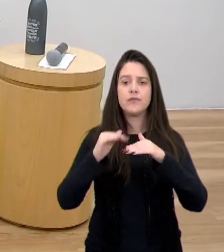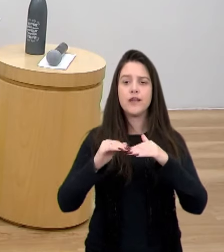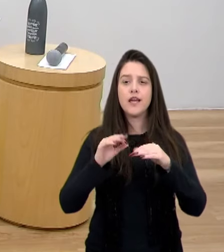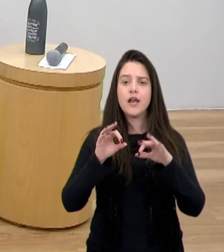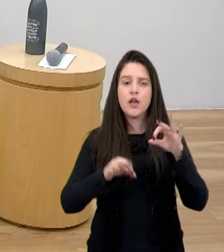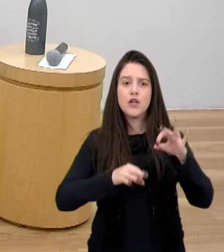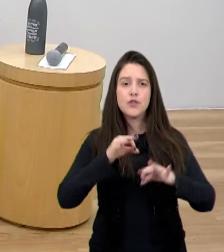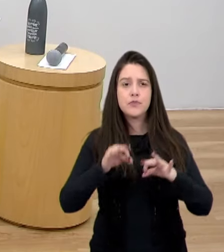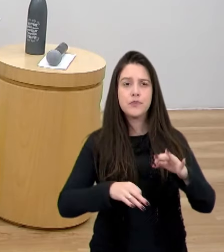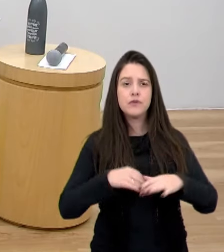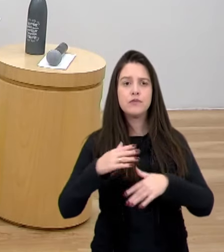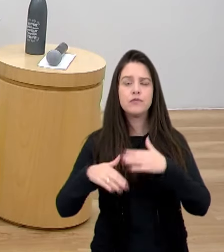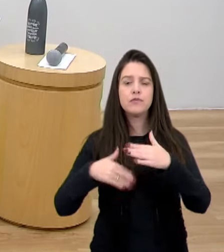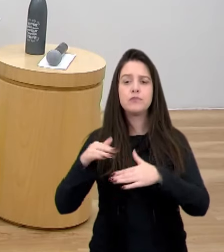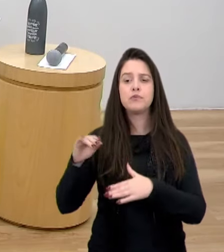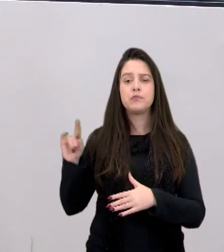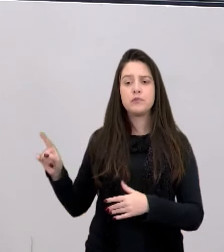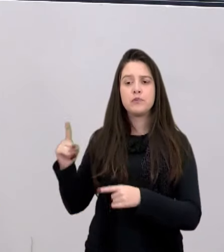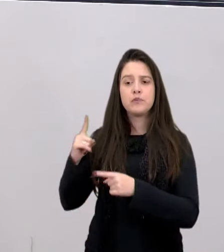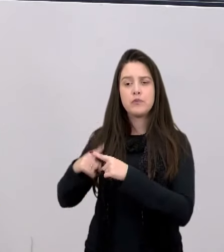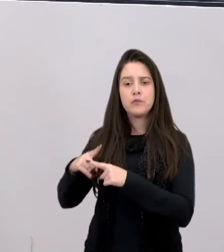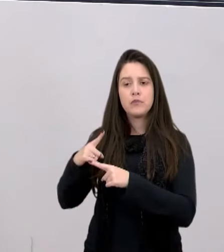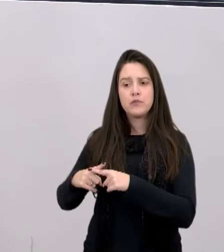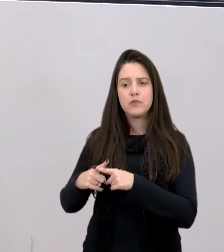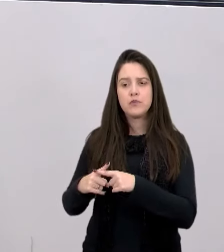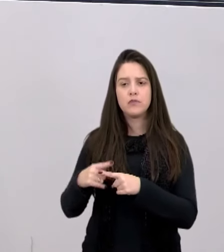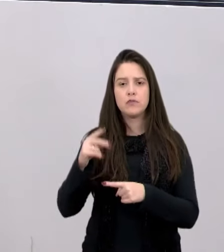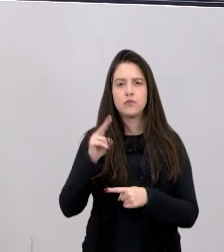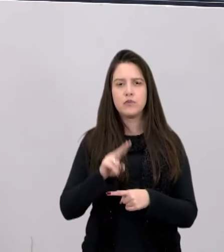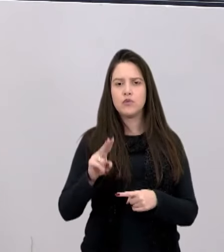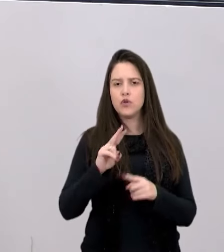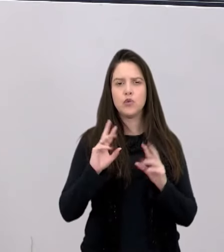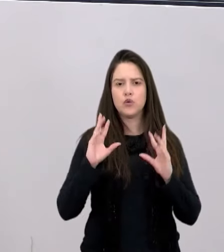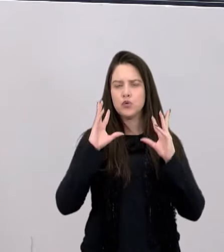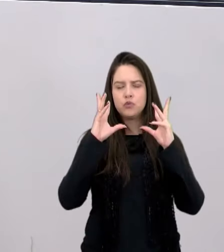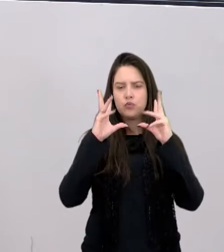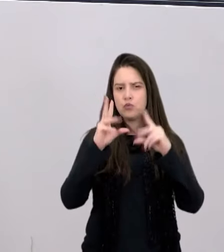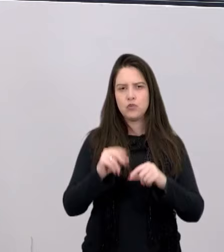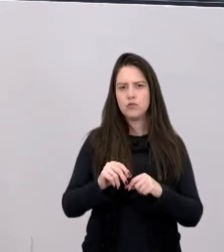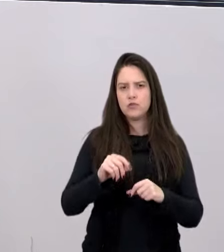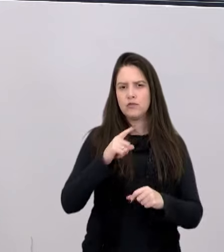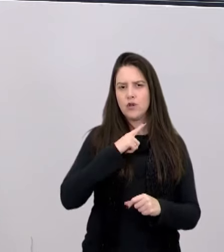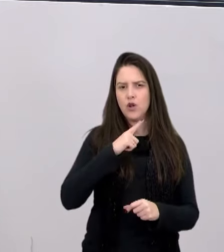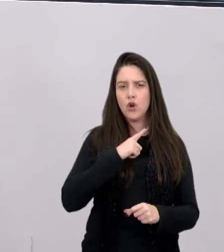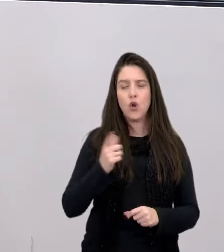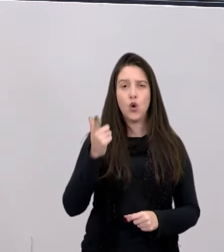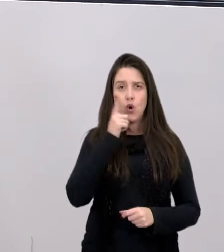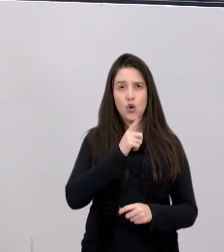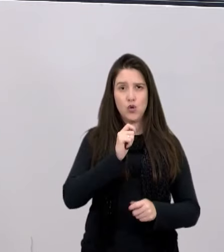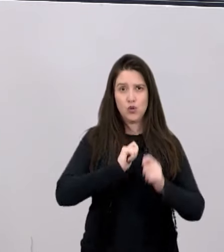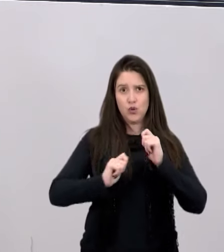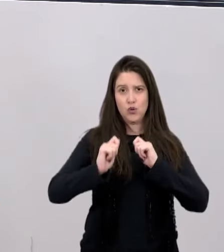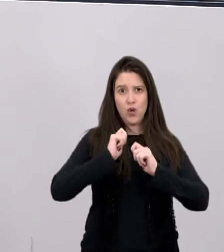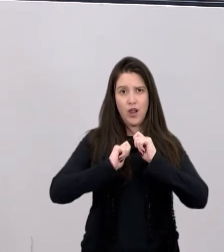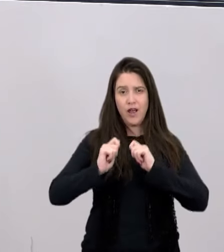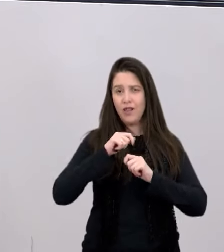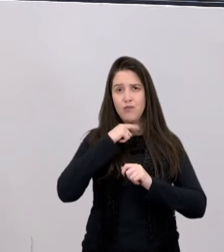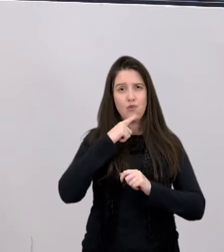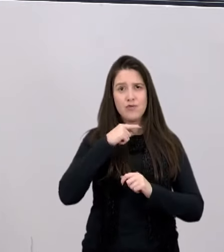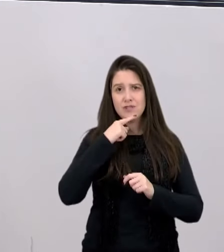justamente um agravante, é porque ela não consegue gastar, né, tudo o que ela realmente consome, ela não consegue